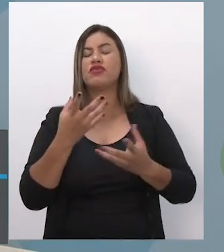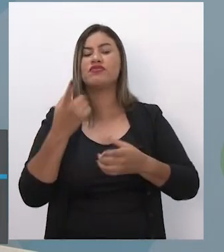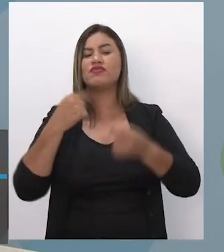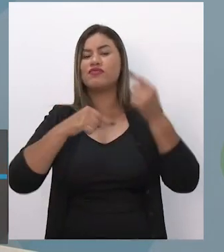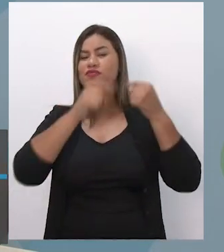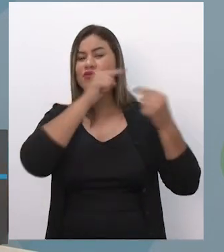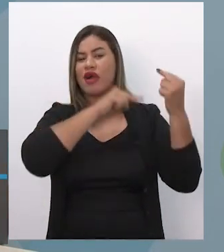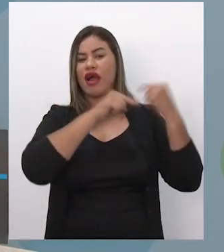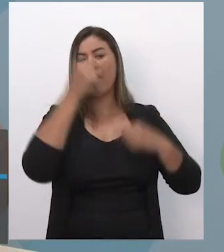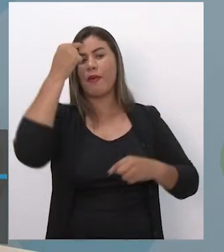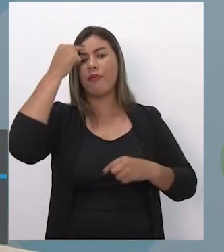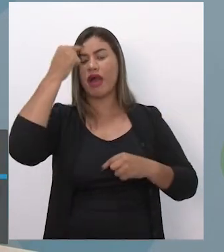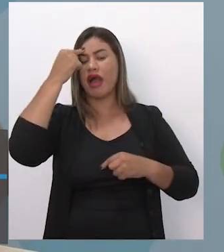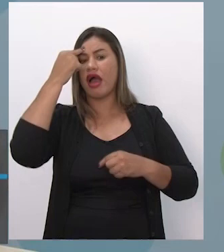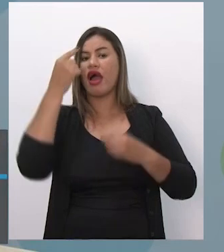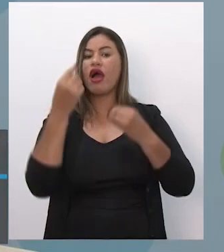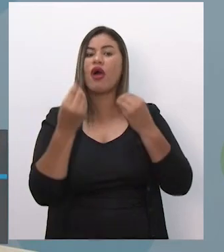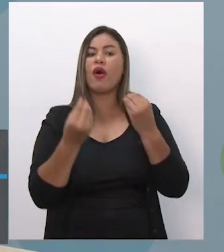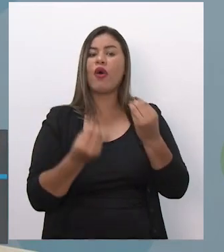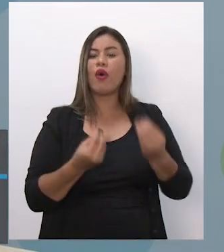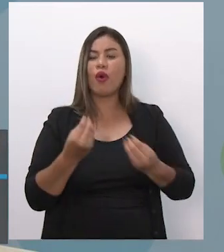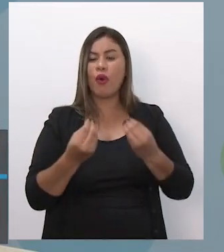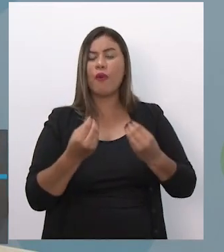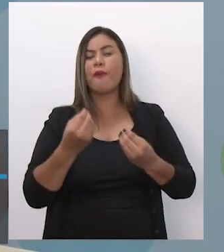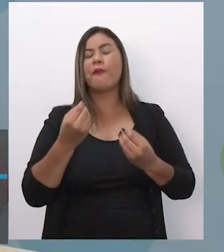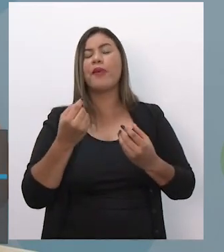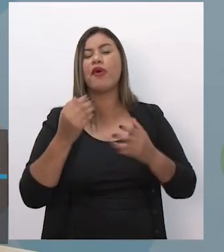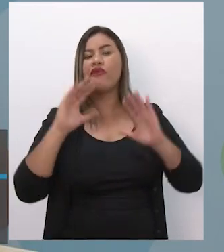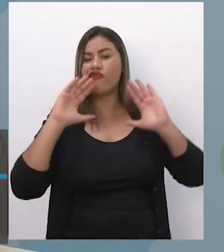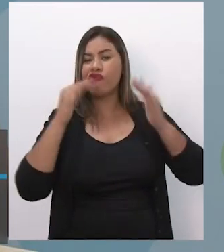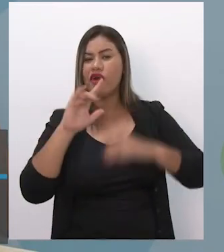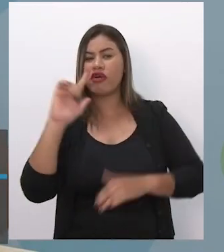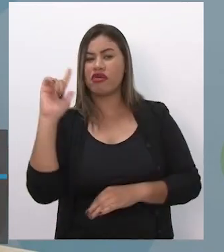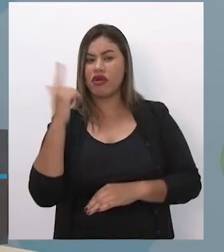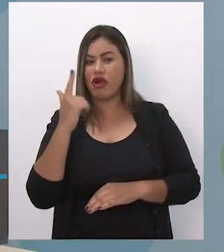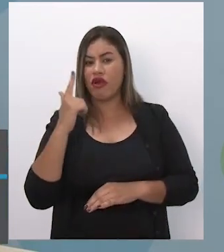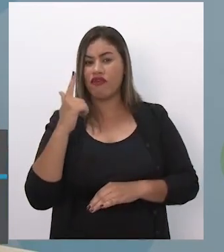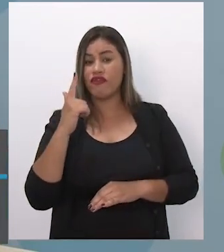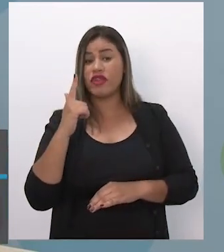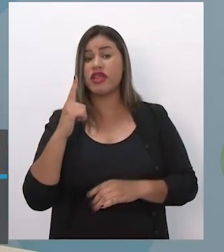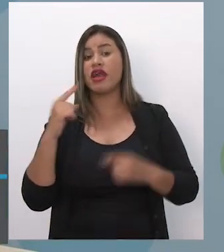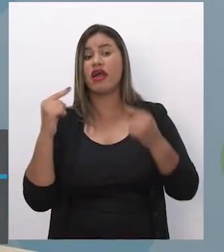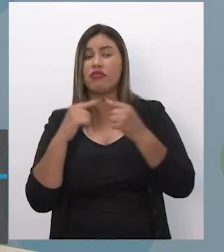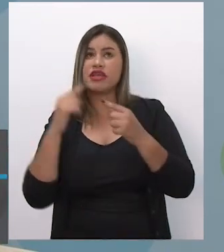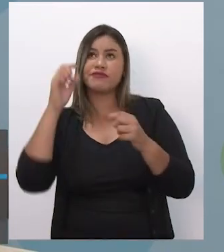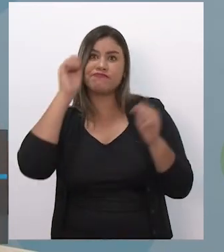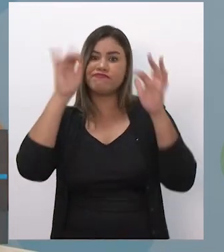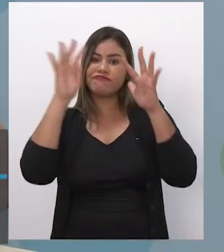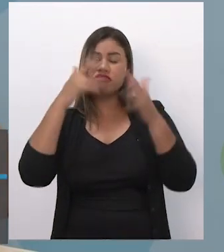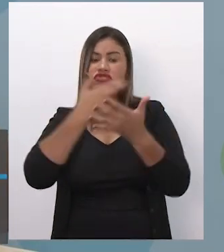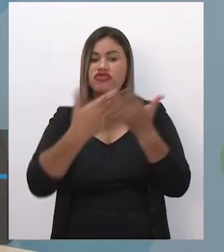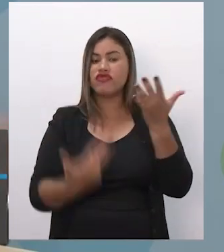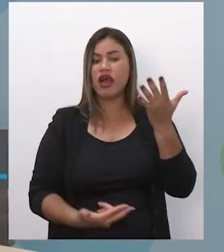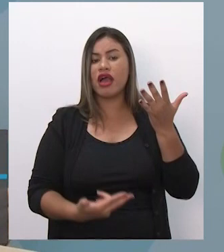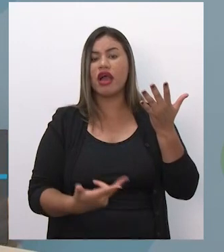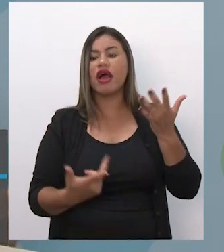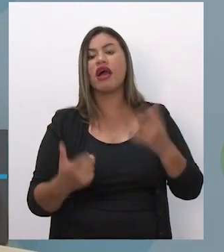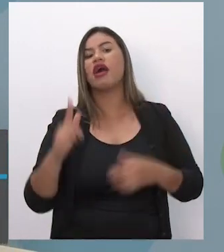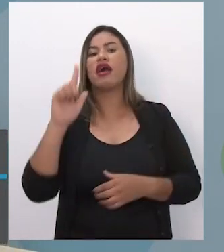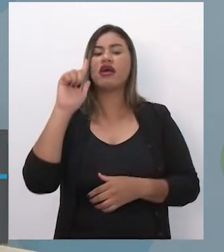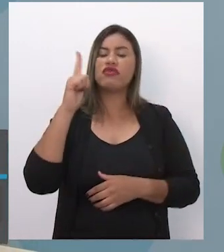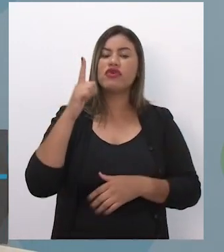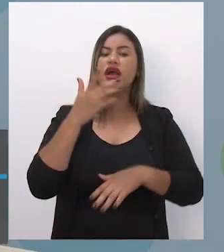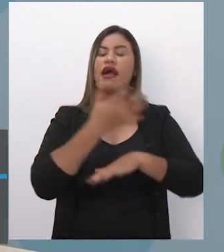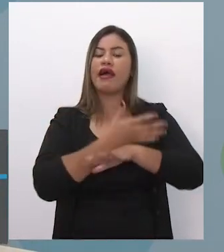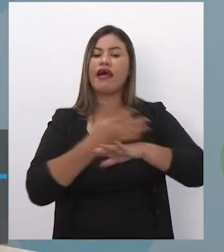retrospecto, o pensamento da geografia, na verdade, ele é trabalhado com várias teorias, né? Então, a gente tem a geografia